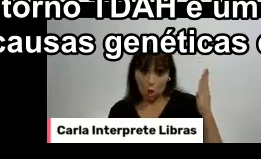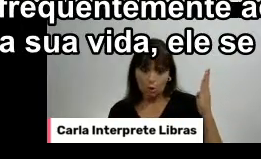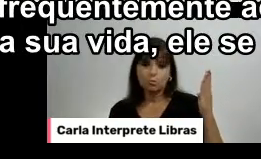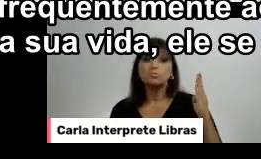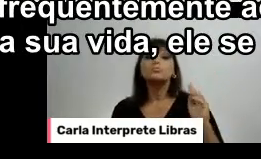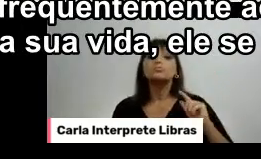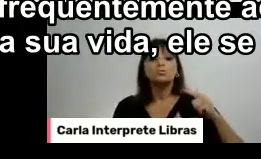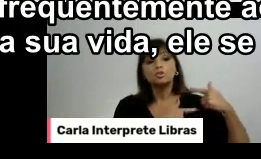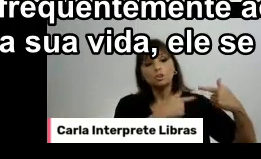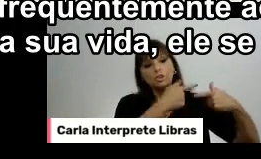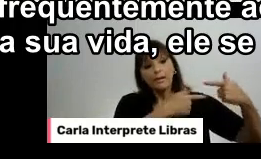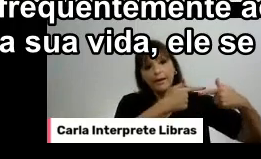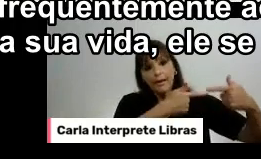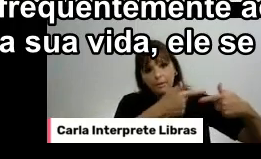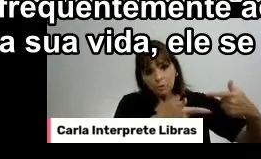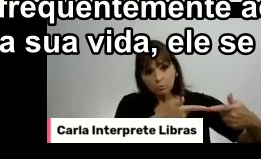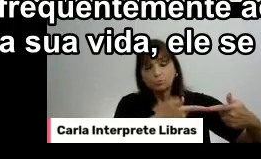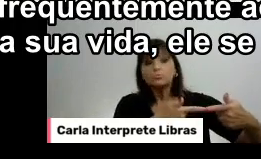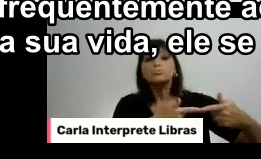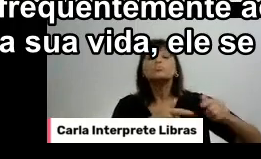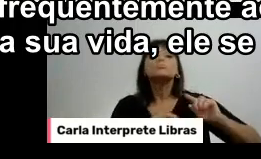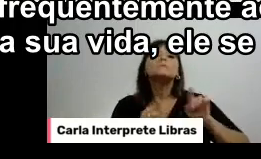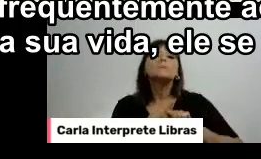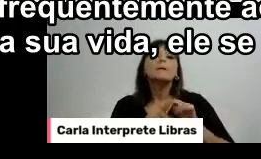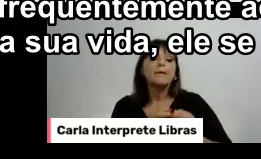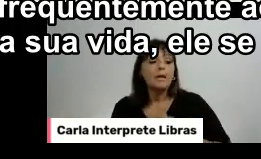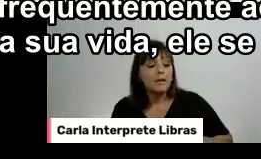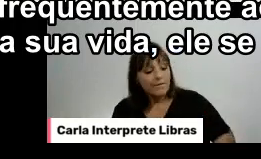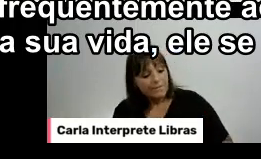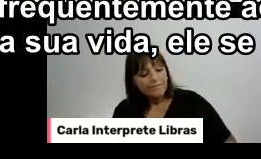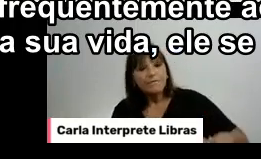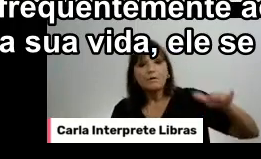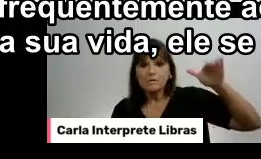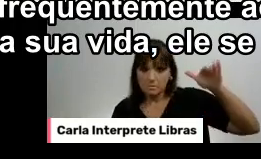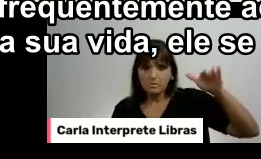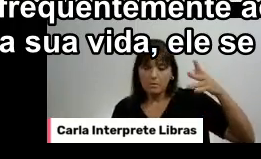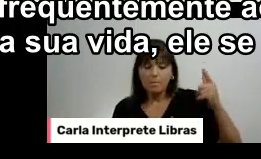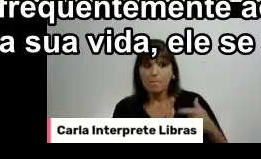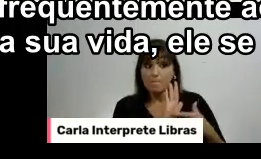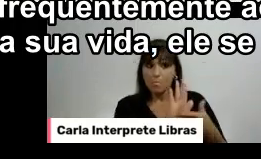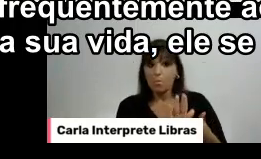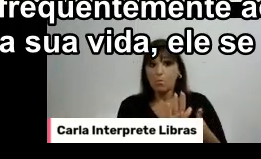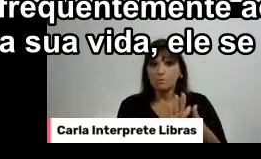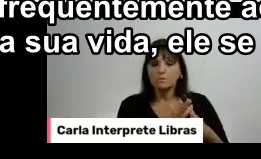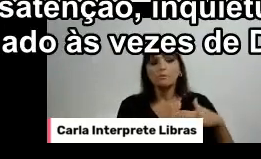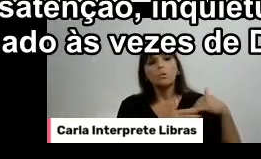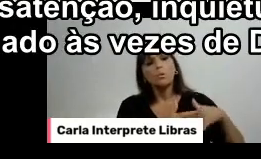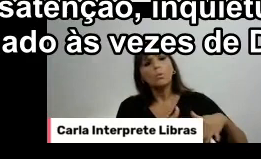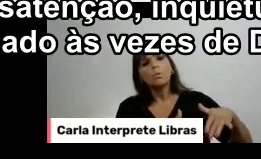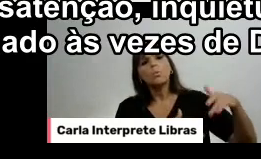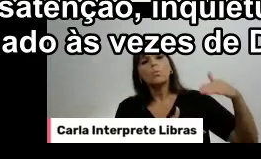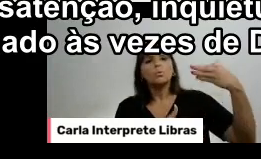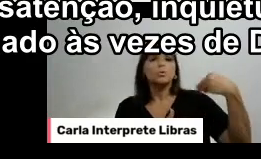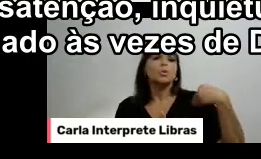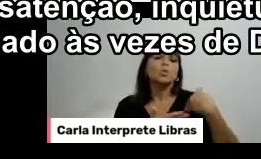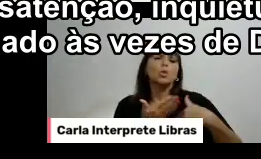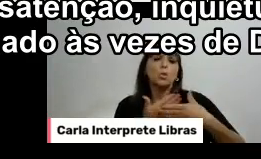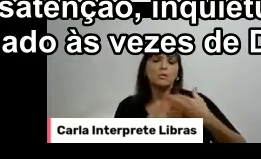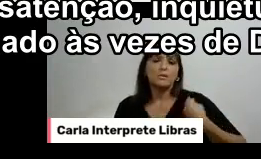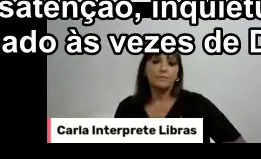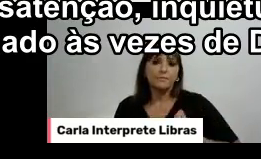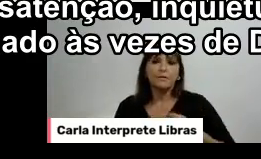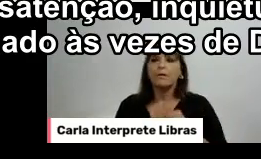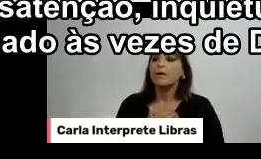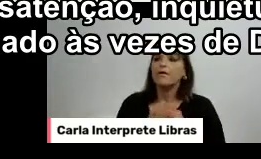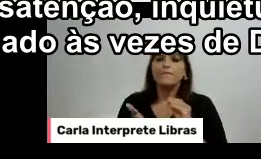na infância e frequentemente acompanha o indivíduo por toda a sua vida. Ele se caracteriza por sintomas de desatenção, inquietude